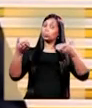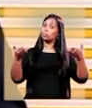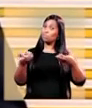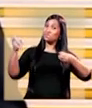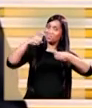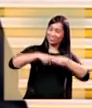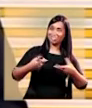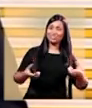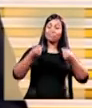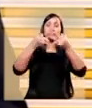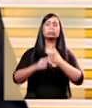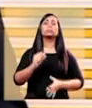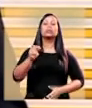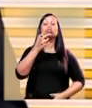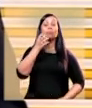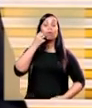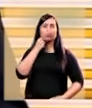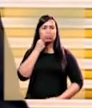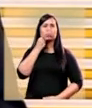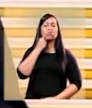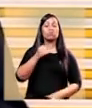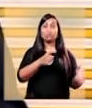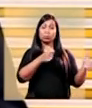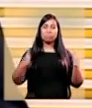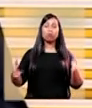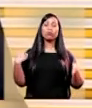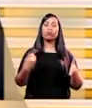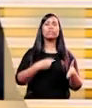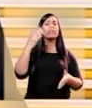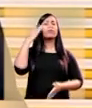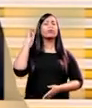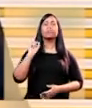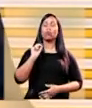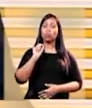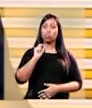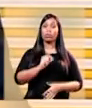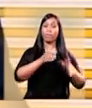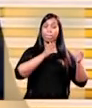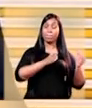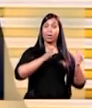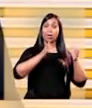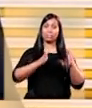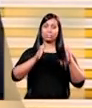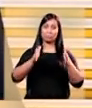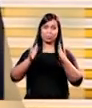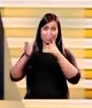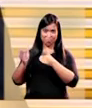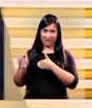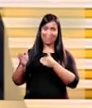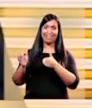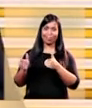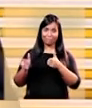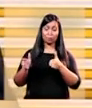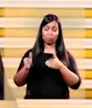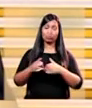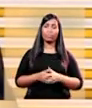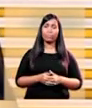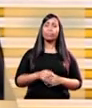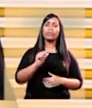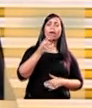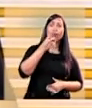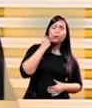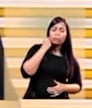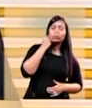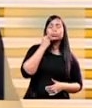Ponto de Vista de volta, hoje falando sobre adoção. Nesse bloco a gente vai entender um pouco o passo a passo, a parte legal